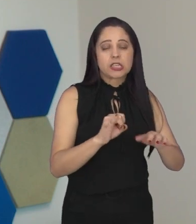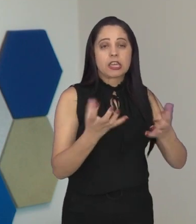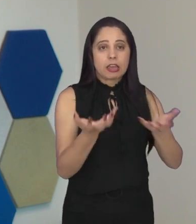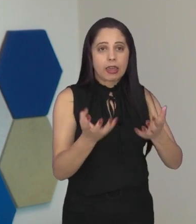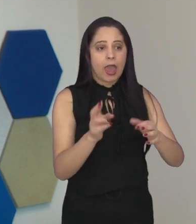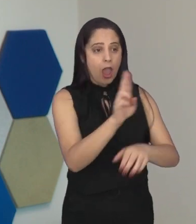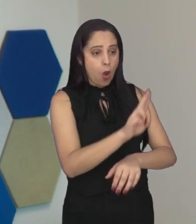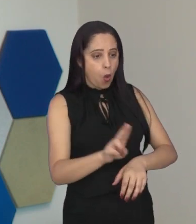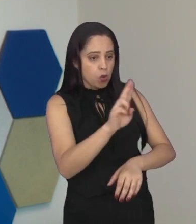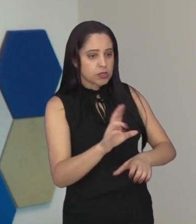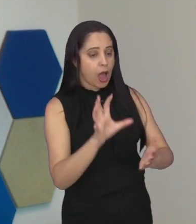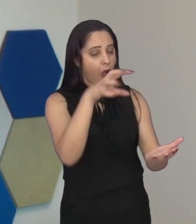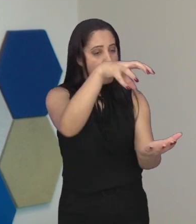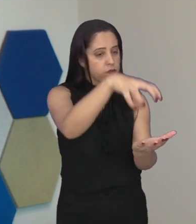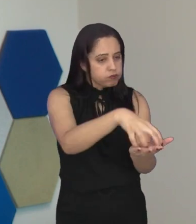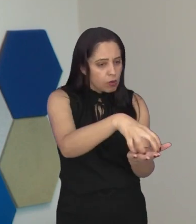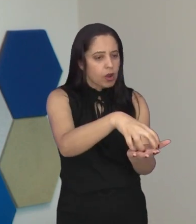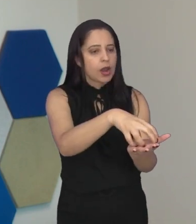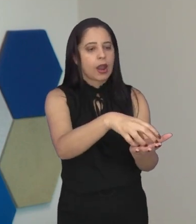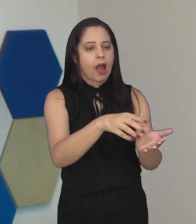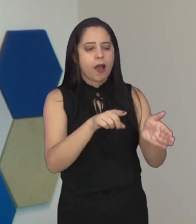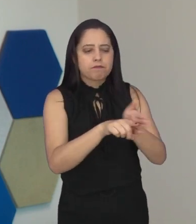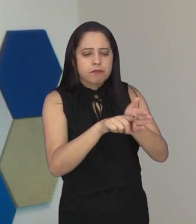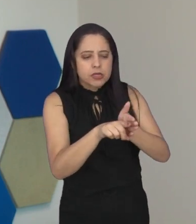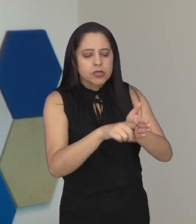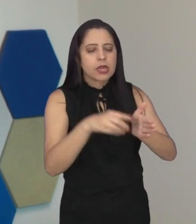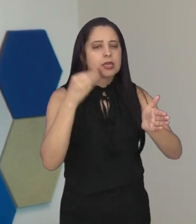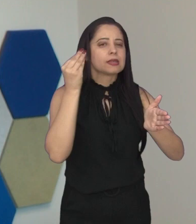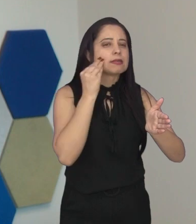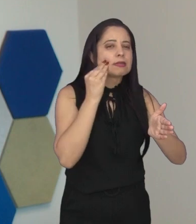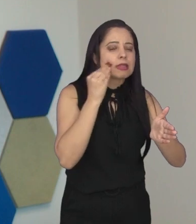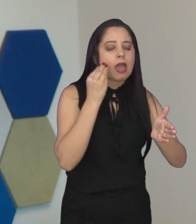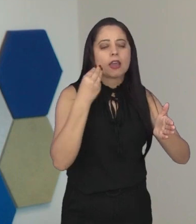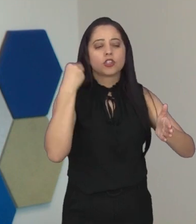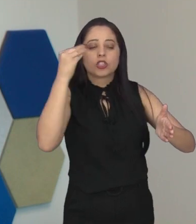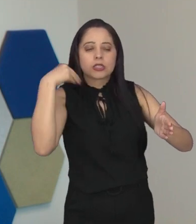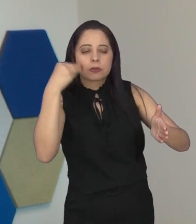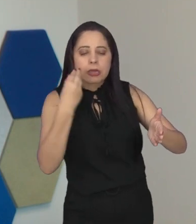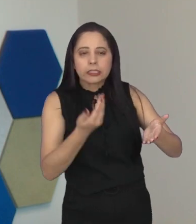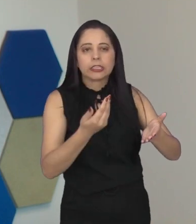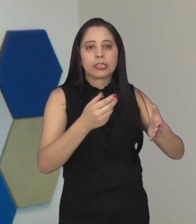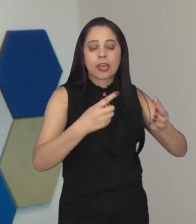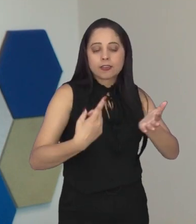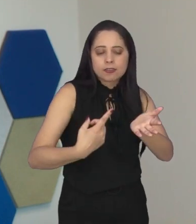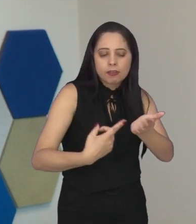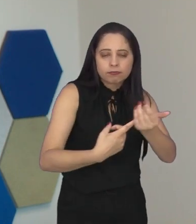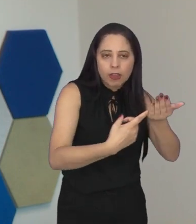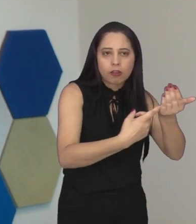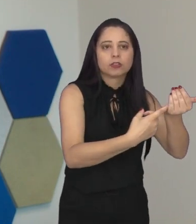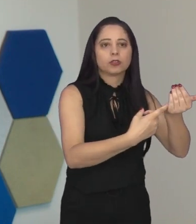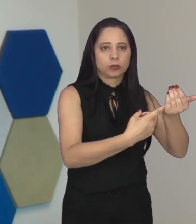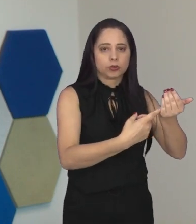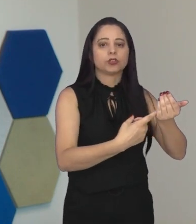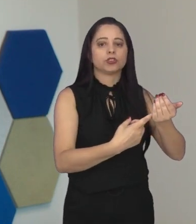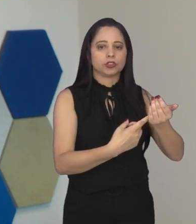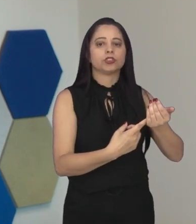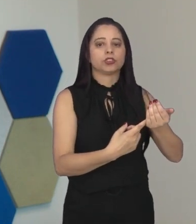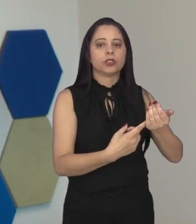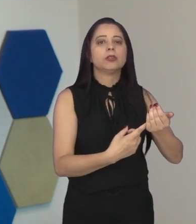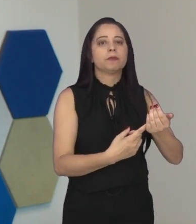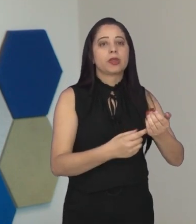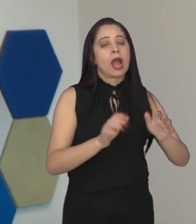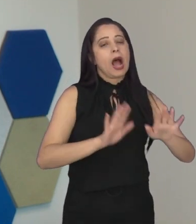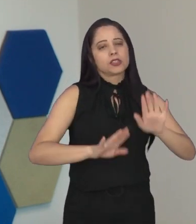que querem utilizar-se desse ambiente para fazer esses testes. Muitas vezes, essas tecnologias vão ser